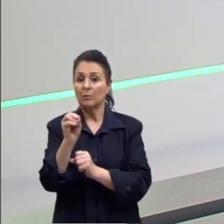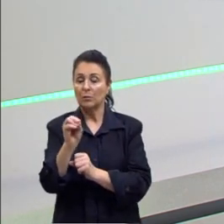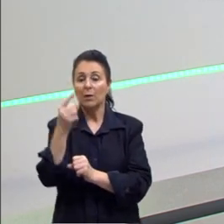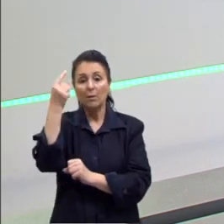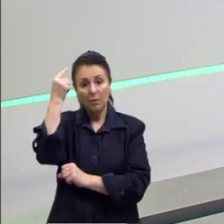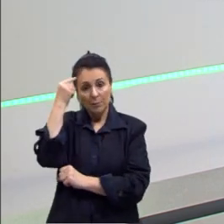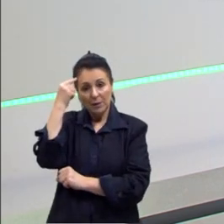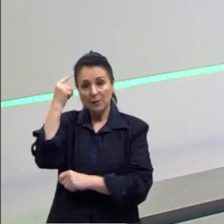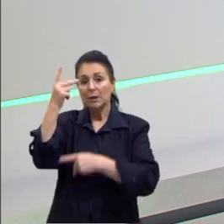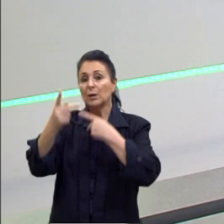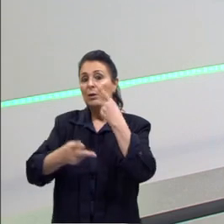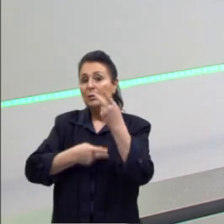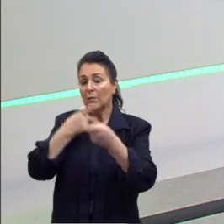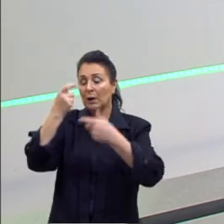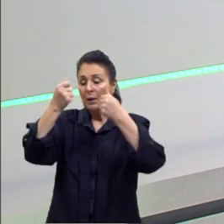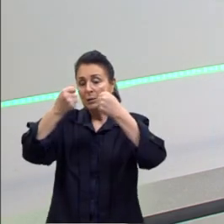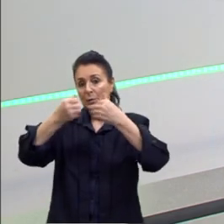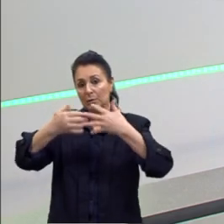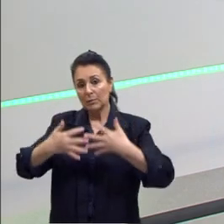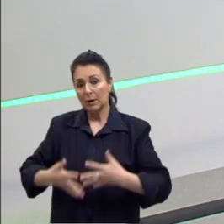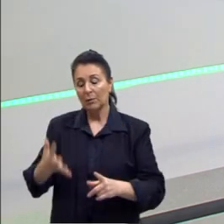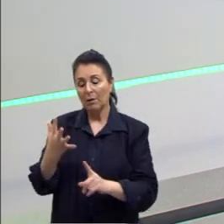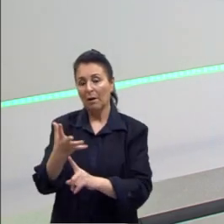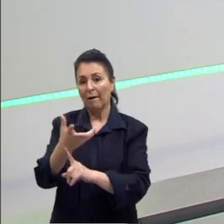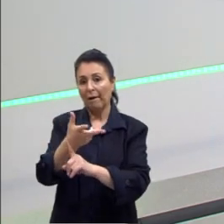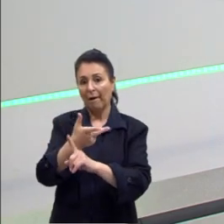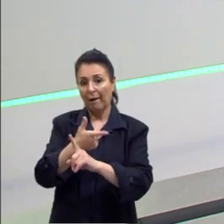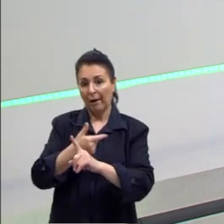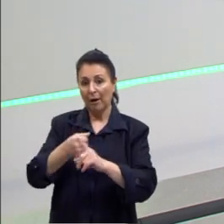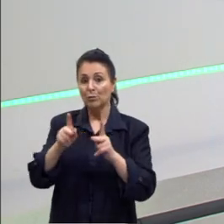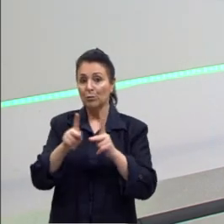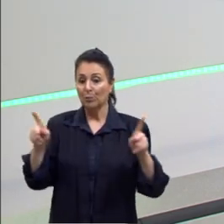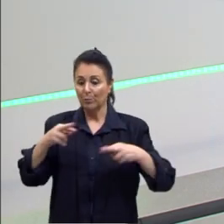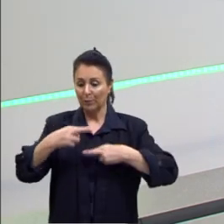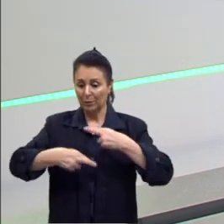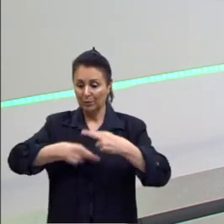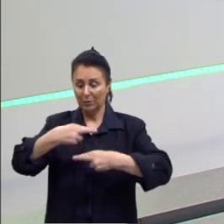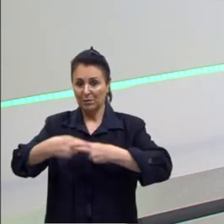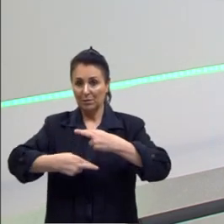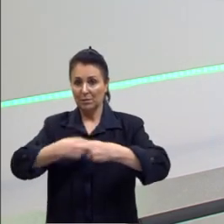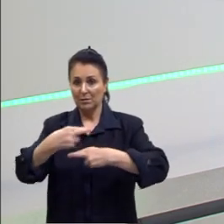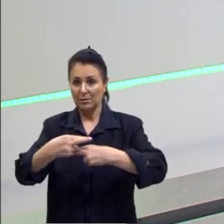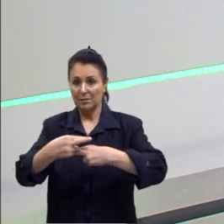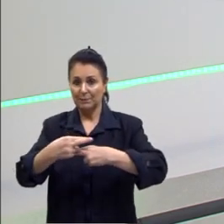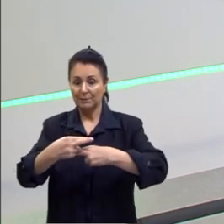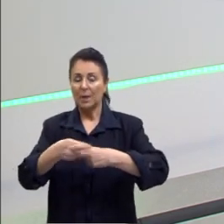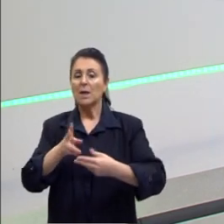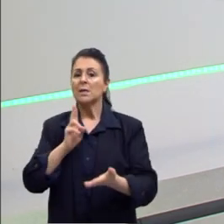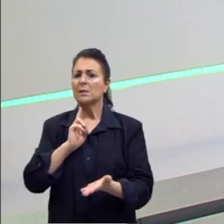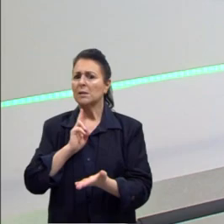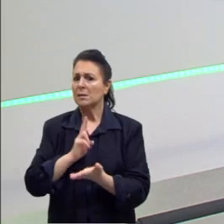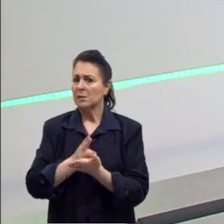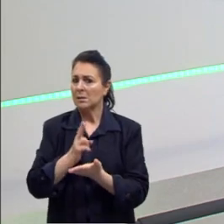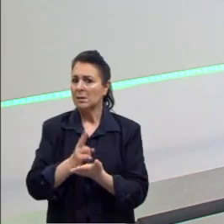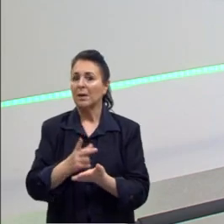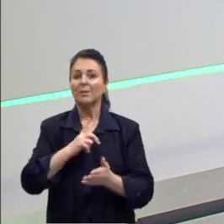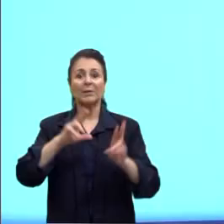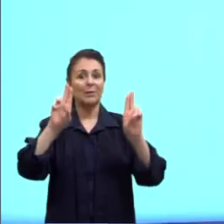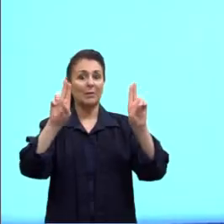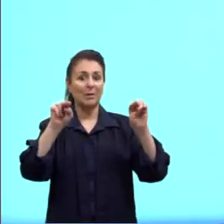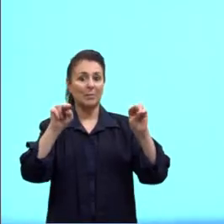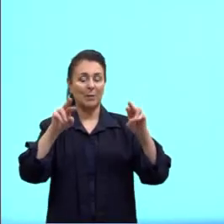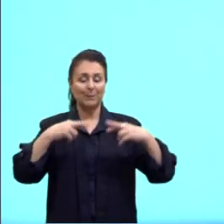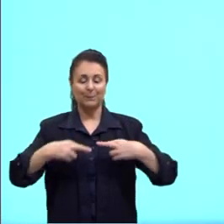pensando falando sobre a arte no Renascimento tá vamos lá sempre que se evoca o tema do